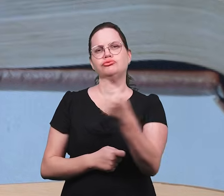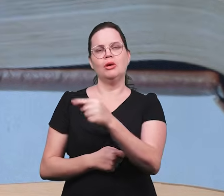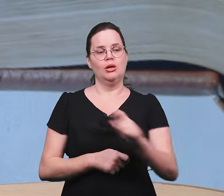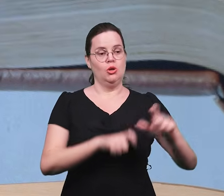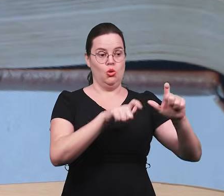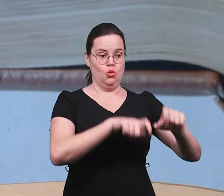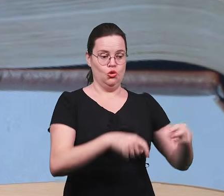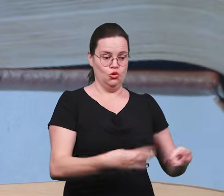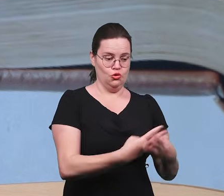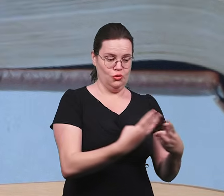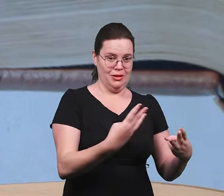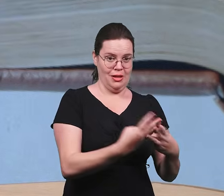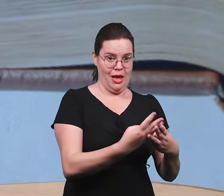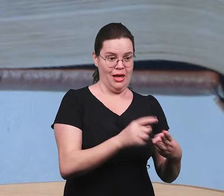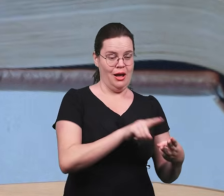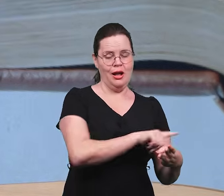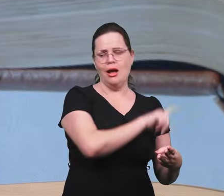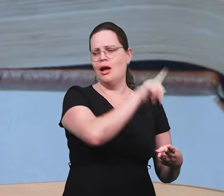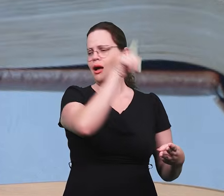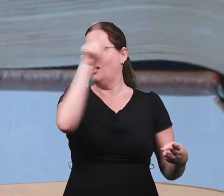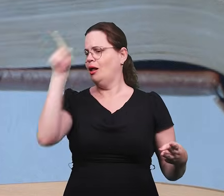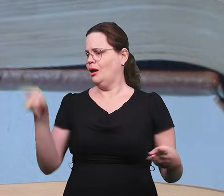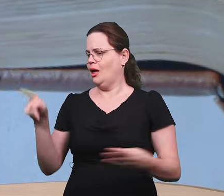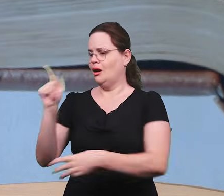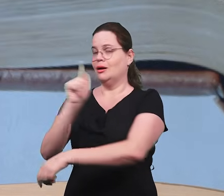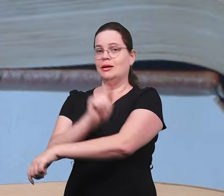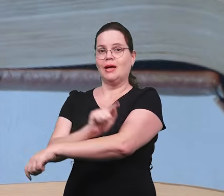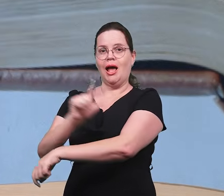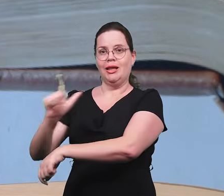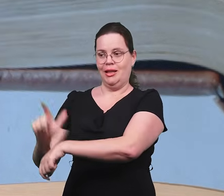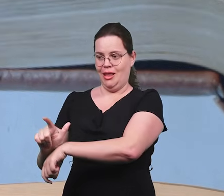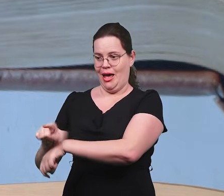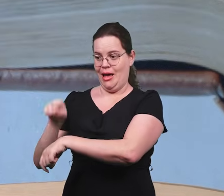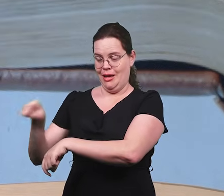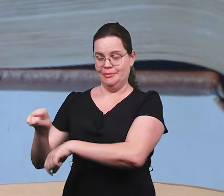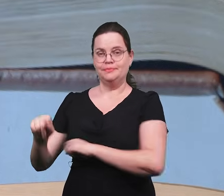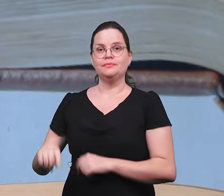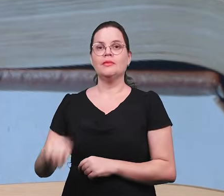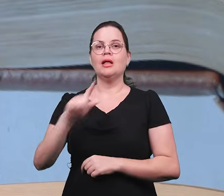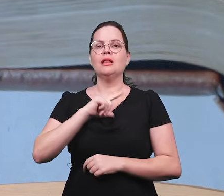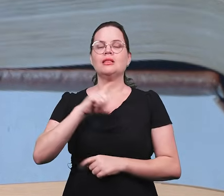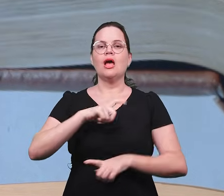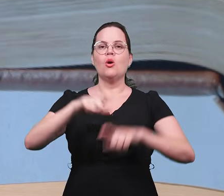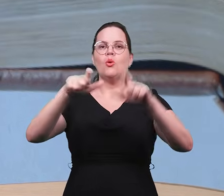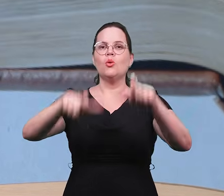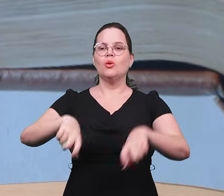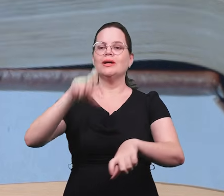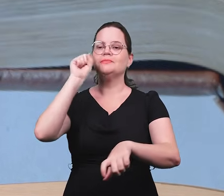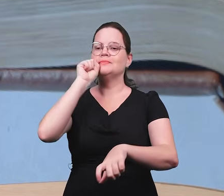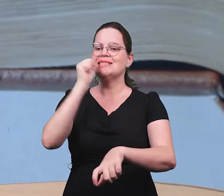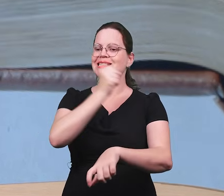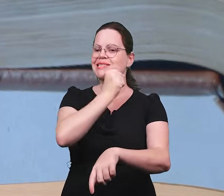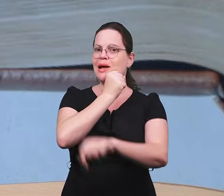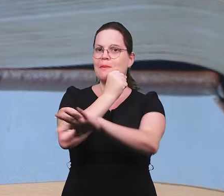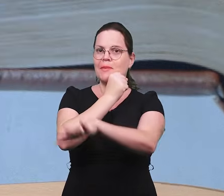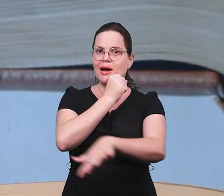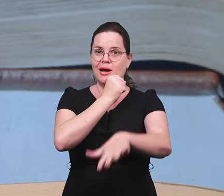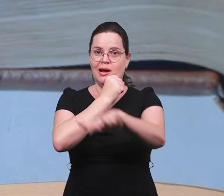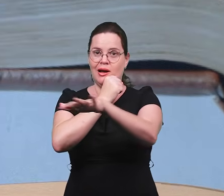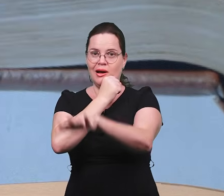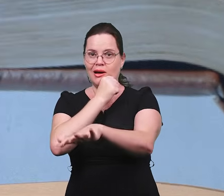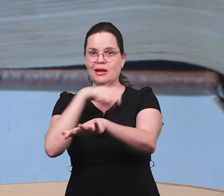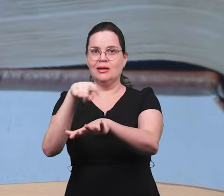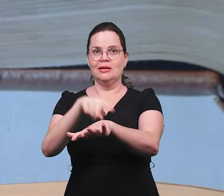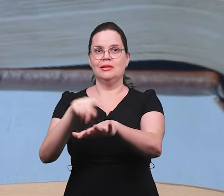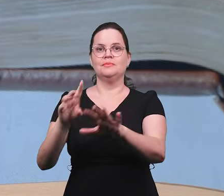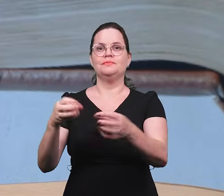ele saía da Judeia, ia para Galileia, a região de Samaria, onde essa mulher morava, era uma